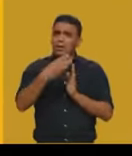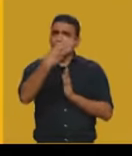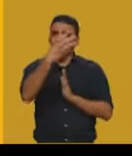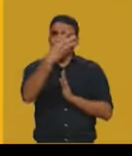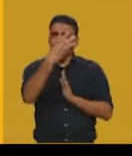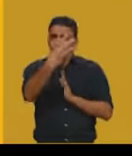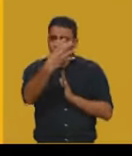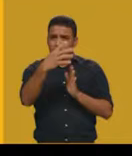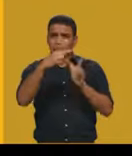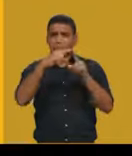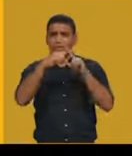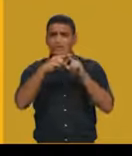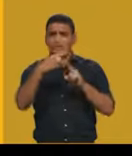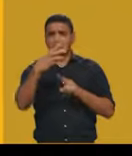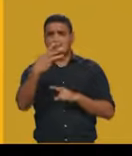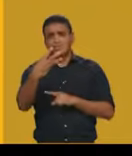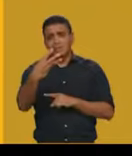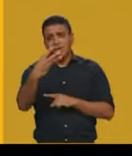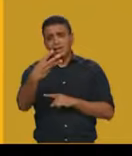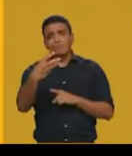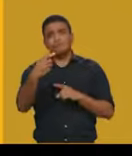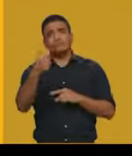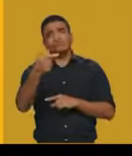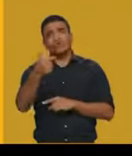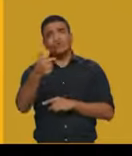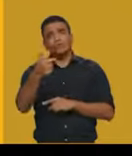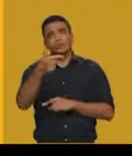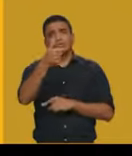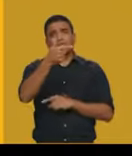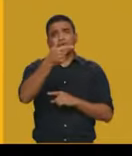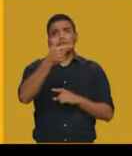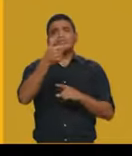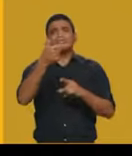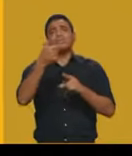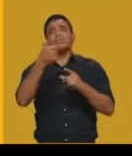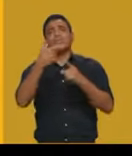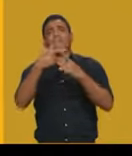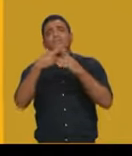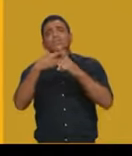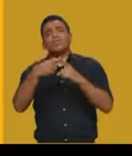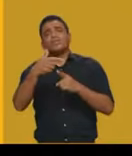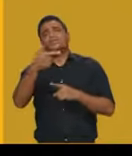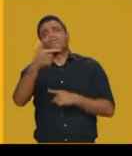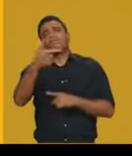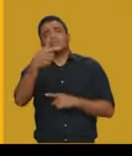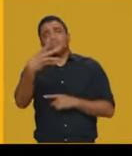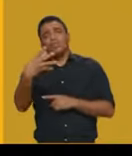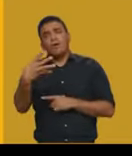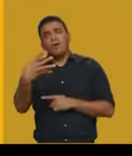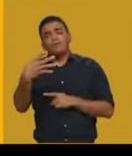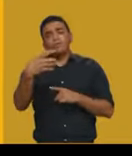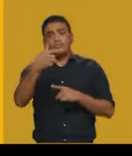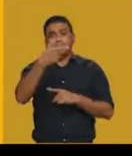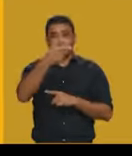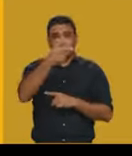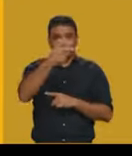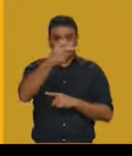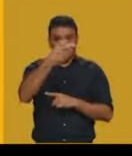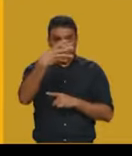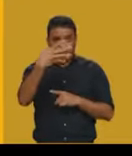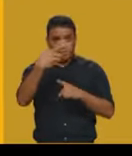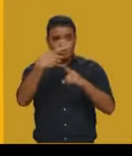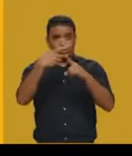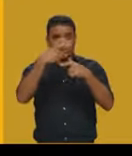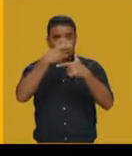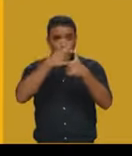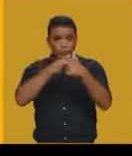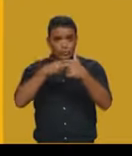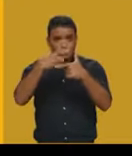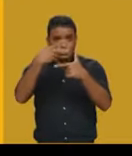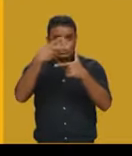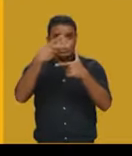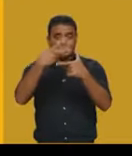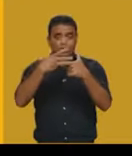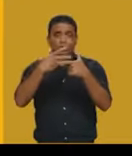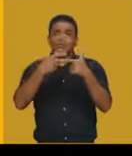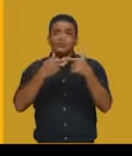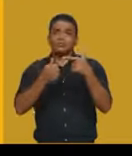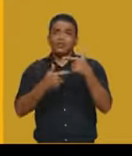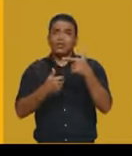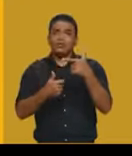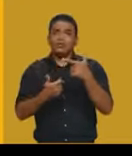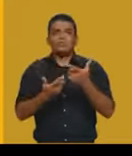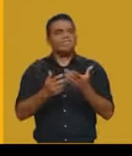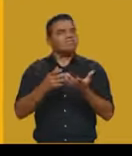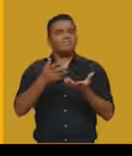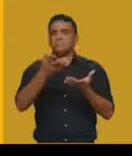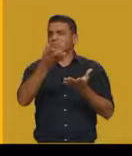12. 12 vezes 2, 24. 24 por 2, 12. Você pode cortar ou multiplicar tudo, o